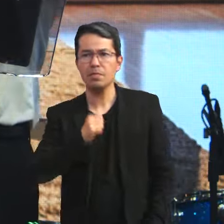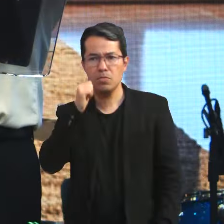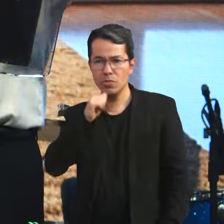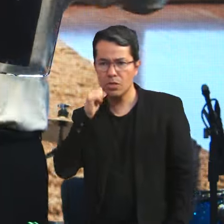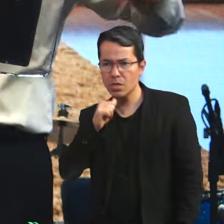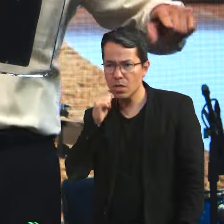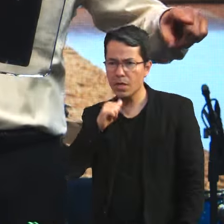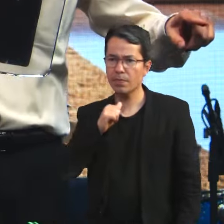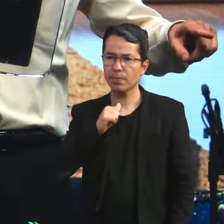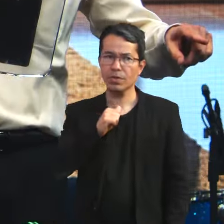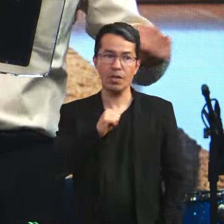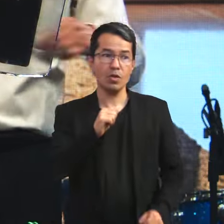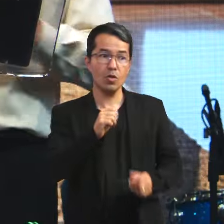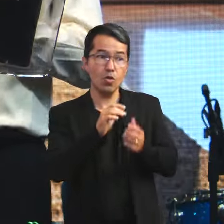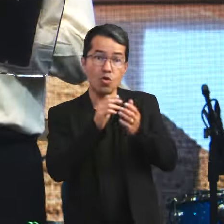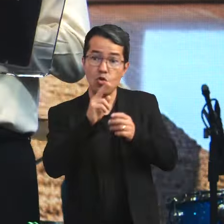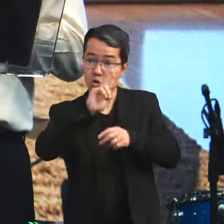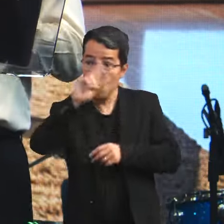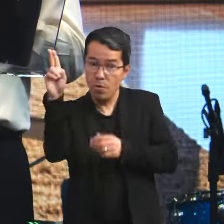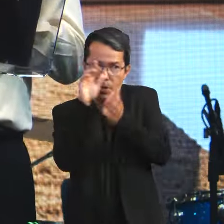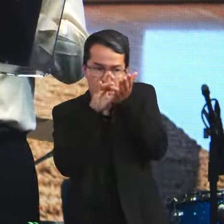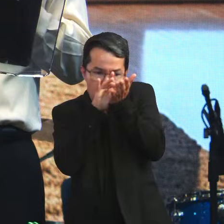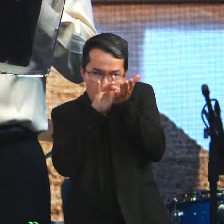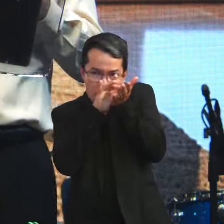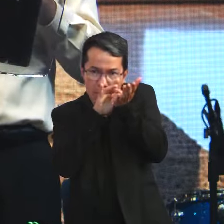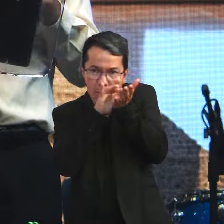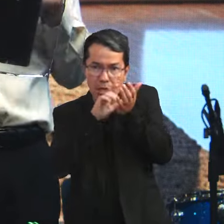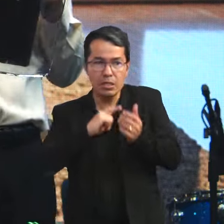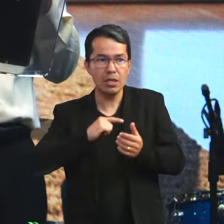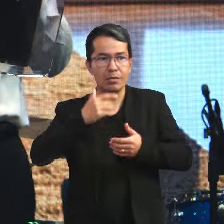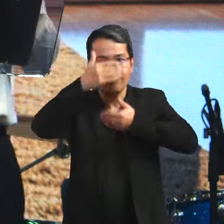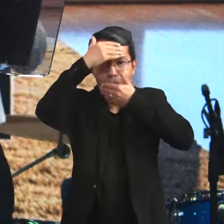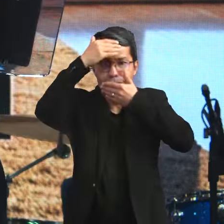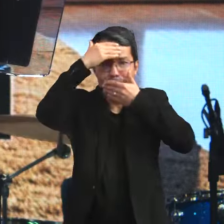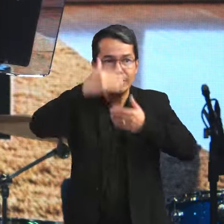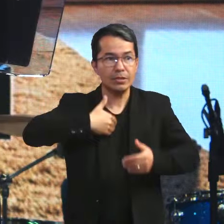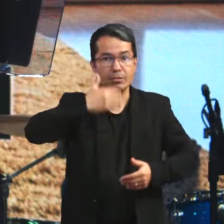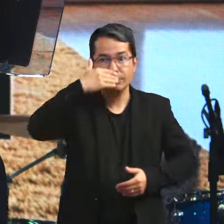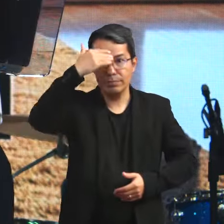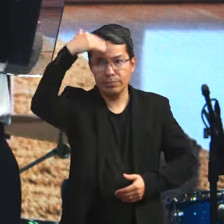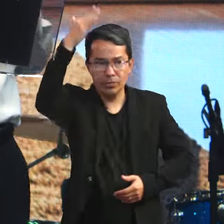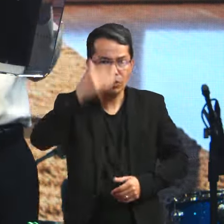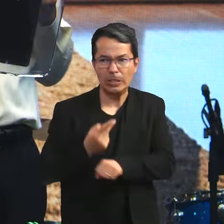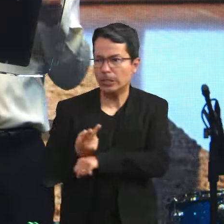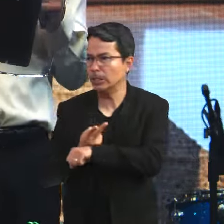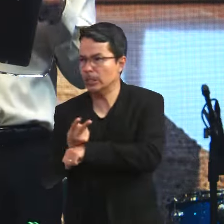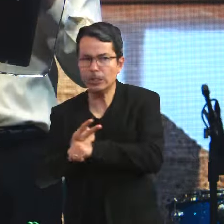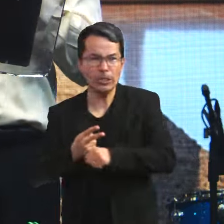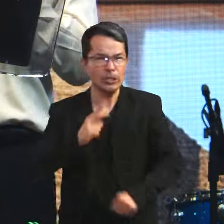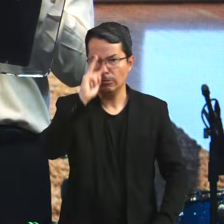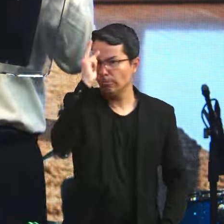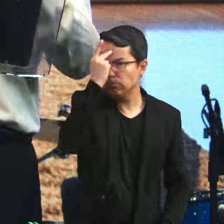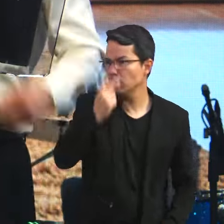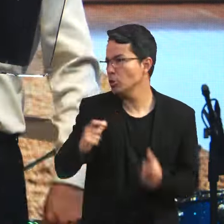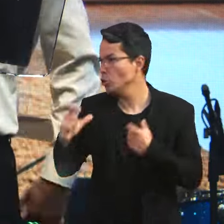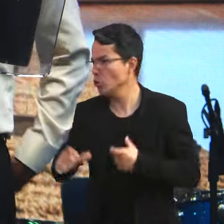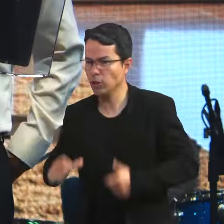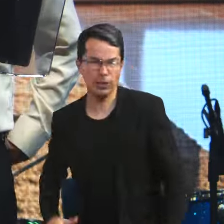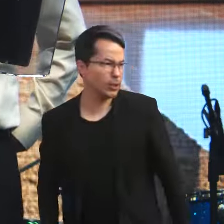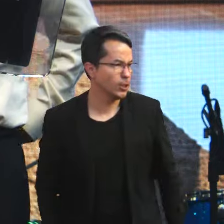pseudo sab que er os Tali sab er elic atif eando